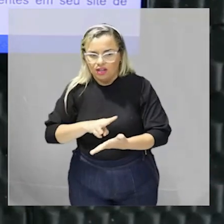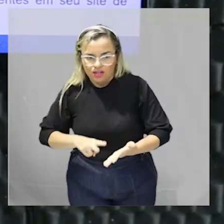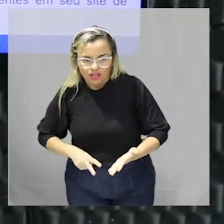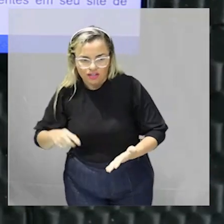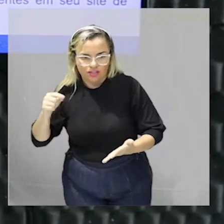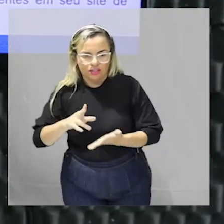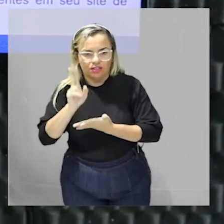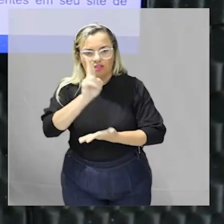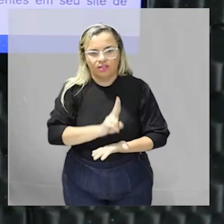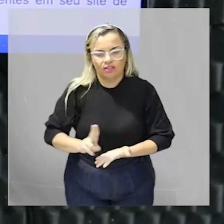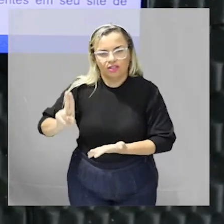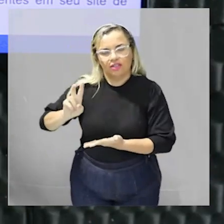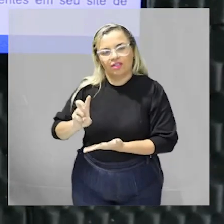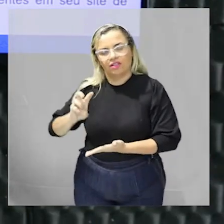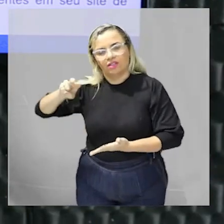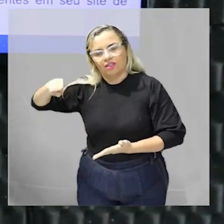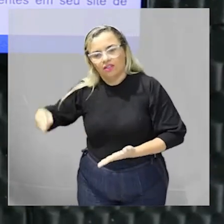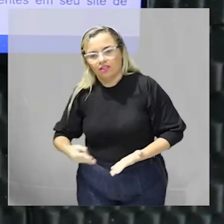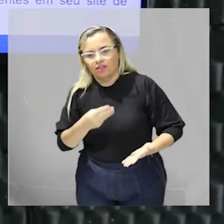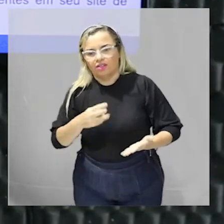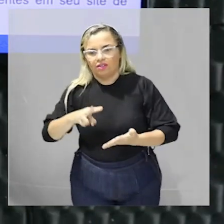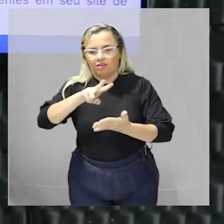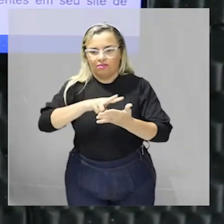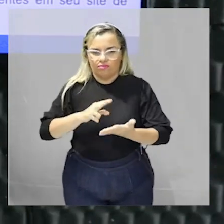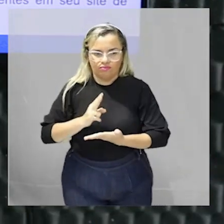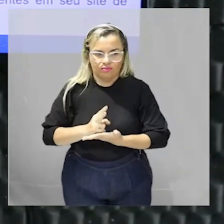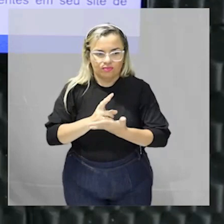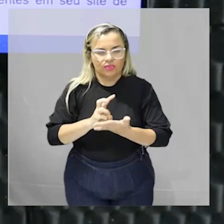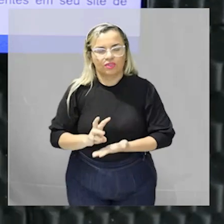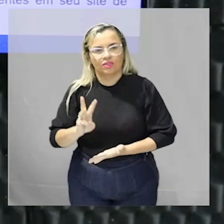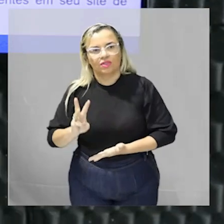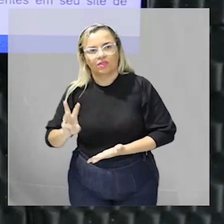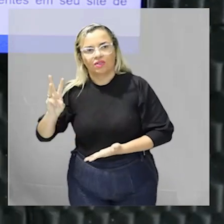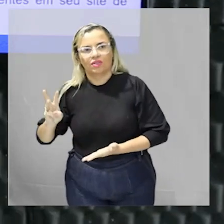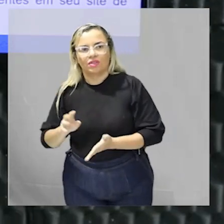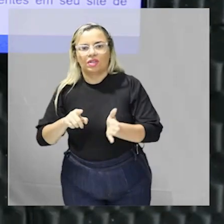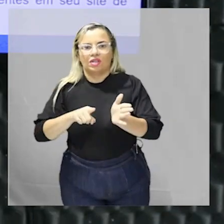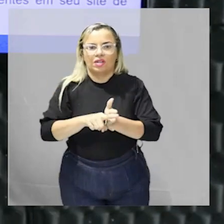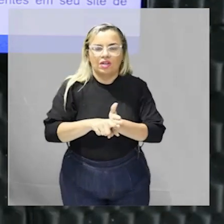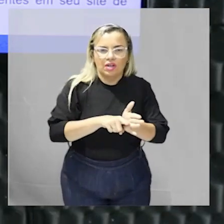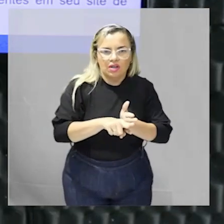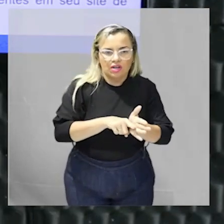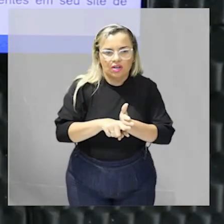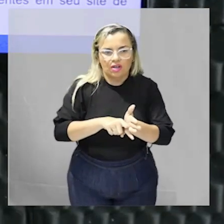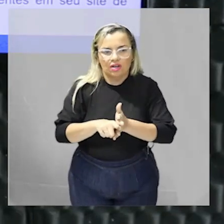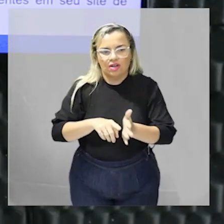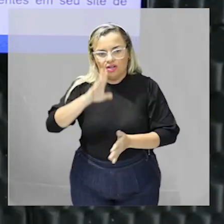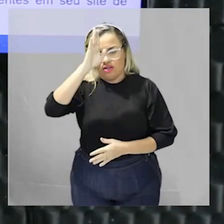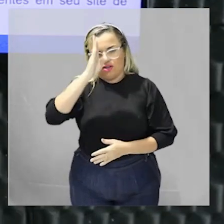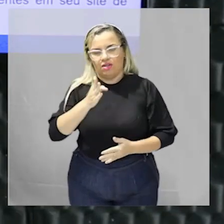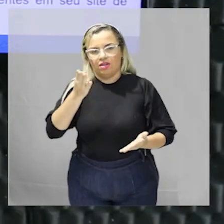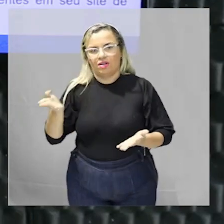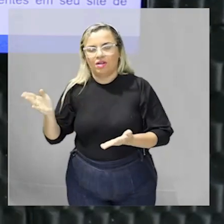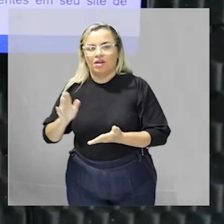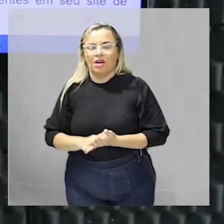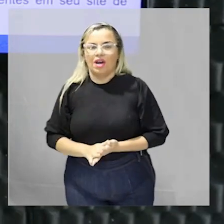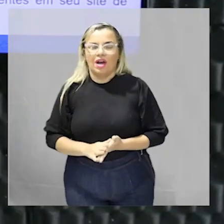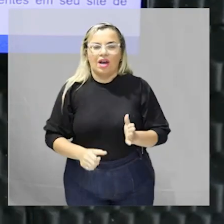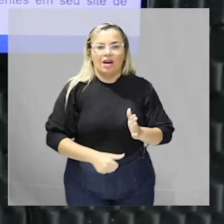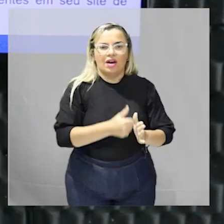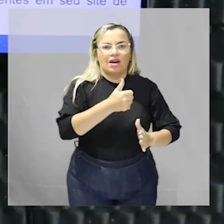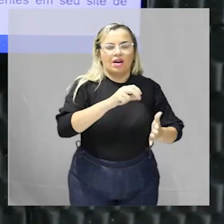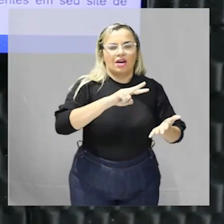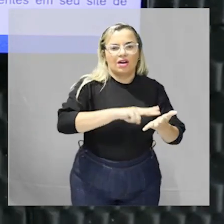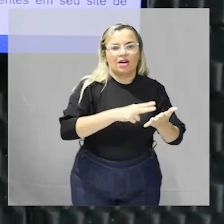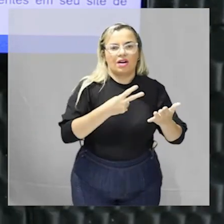gratuita. Vocês observam que a primeira tradução que eu fiz não foge do que está aqui, só que eu fiz